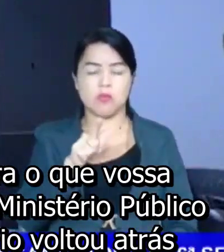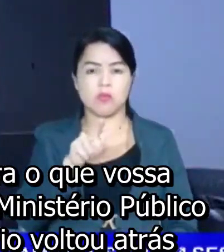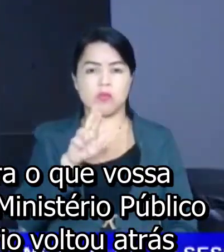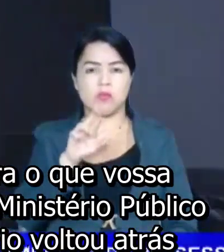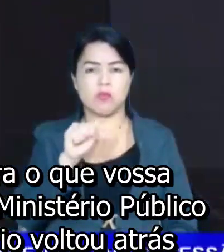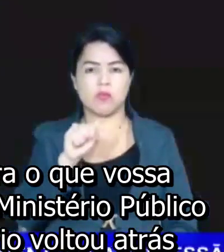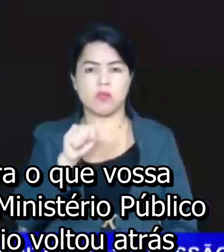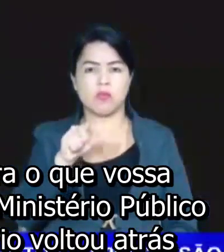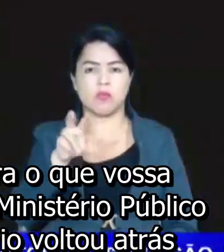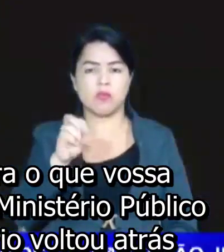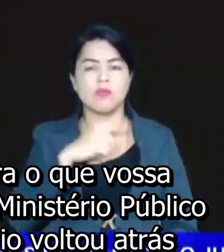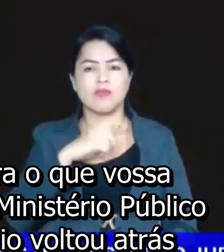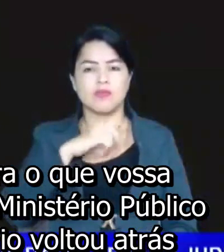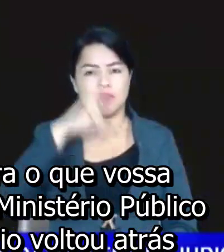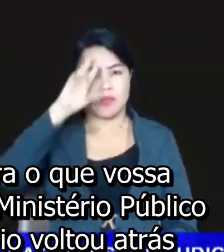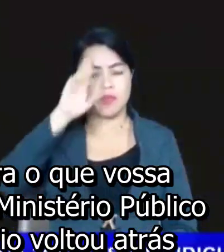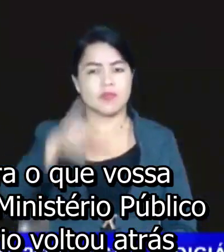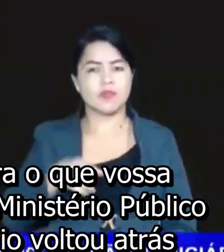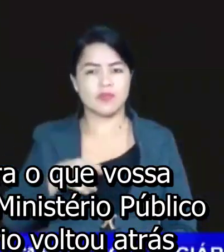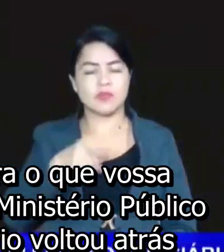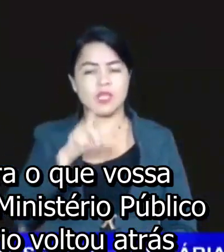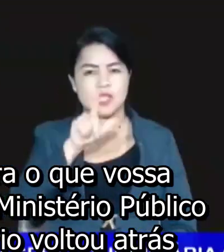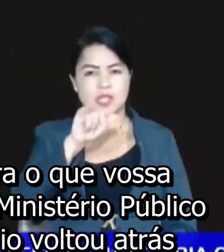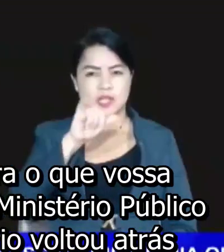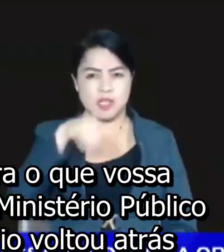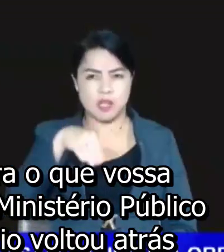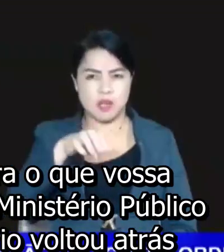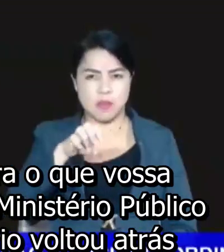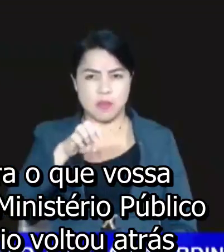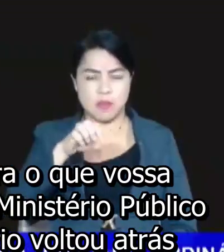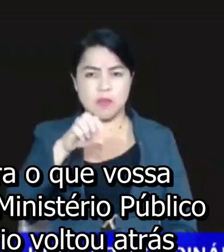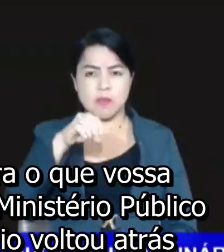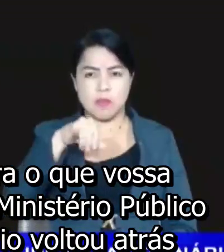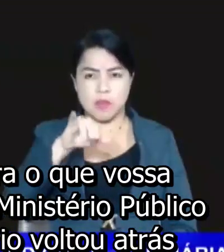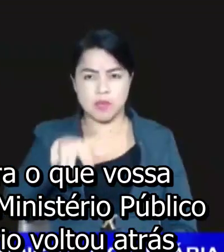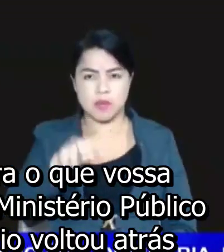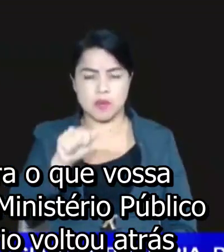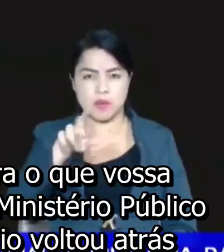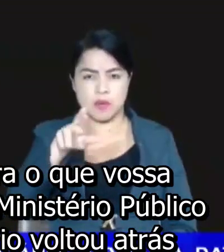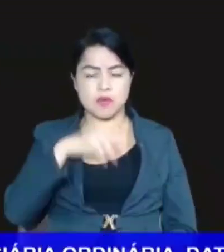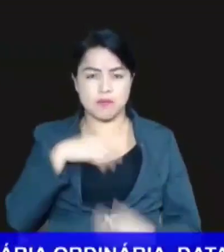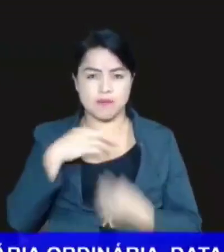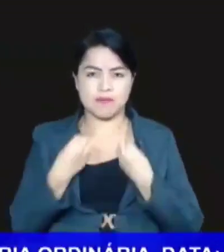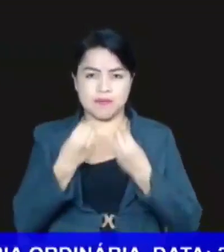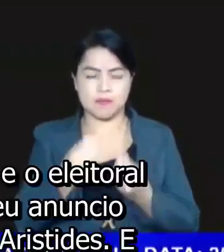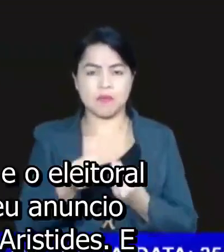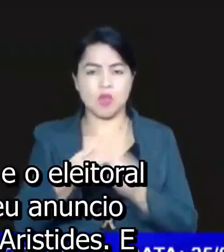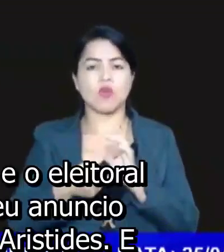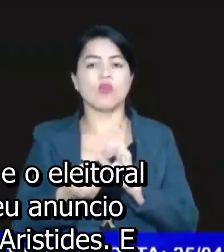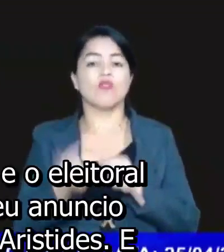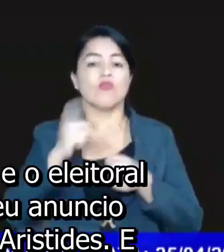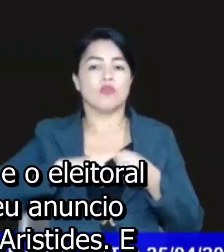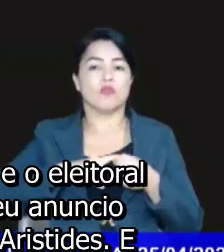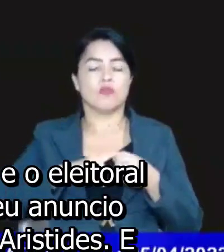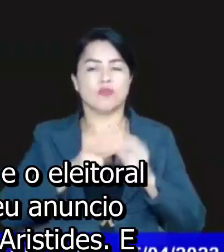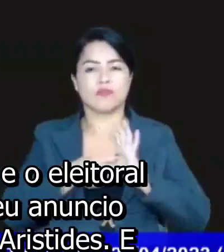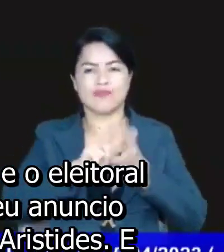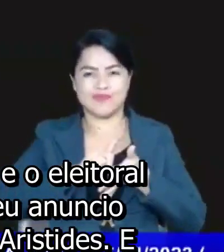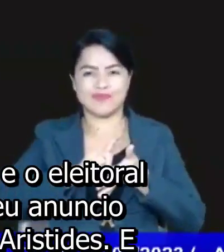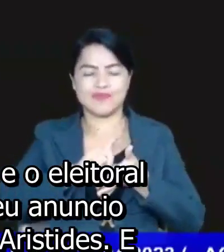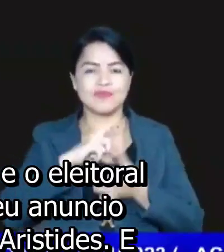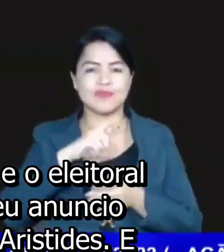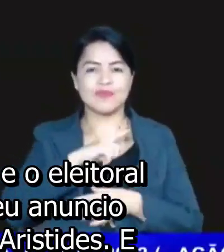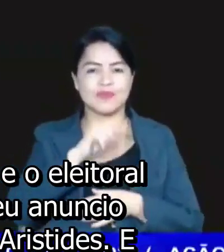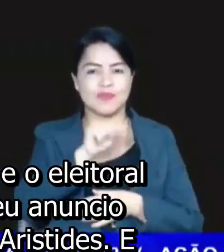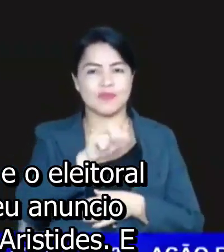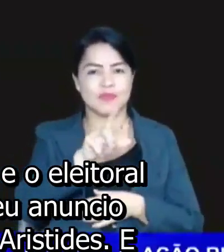Público se deu em razão da Em liminar chamada, concedida. procurador do E o Ministério relator Público, originário Dr. Pablo. voltou atrás e extinguiu a ação. Então, o